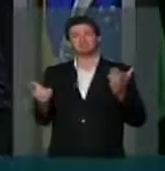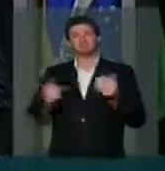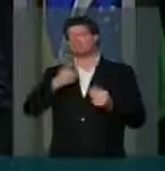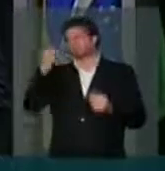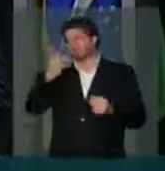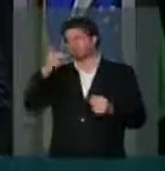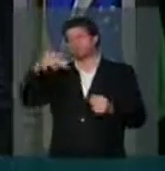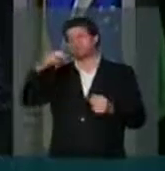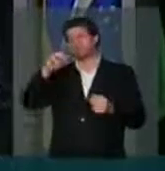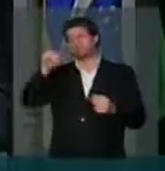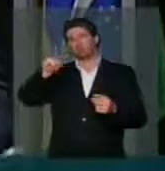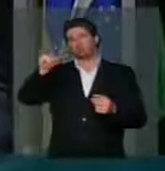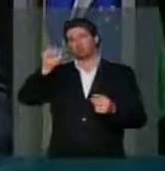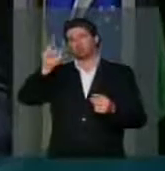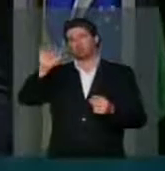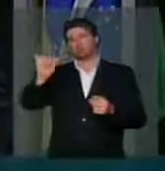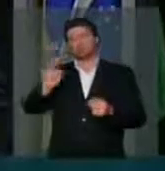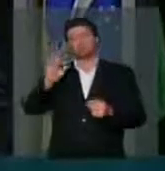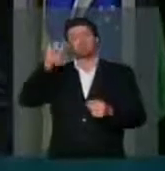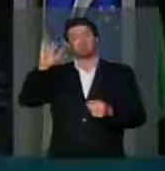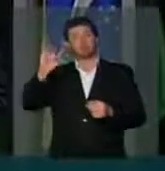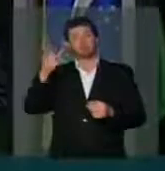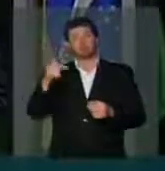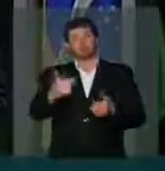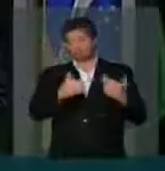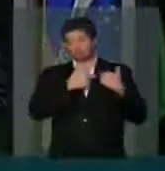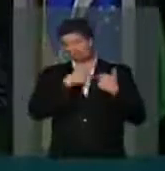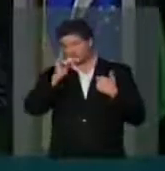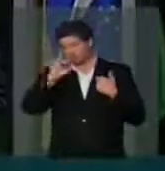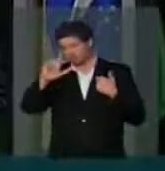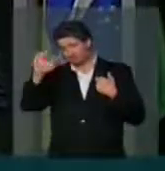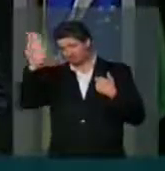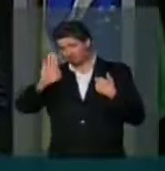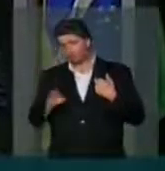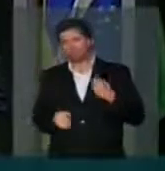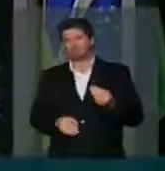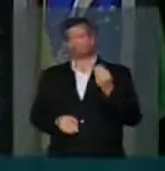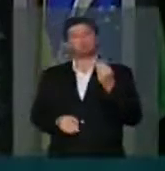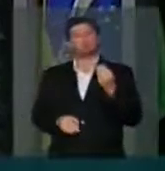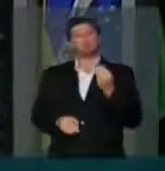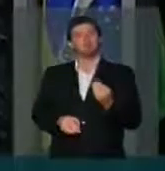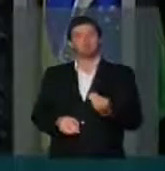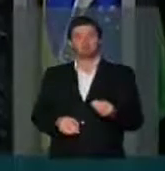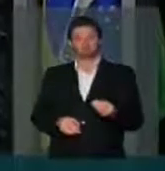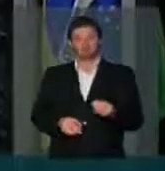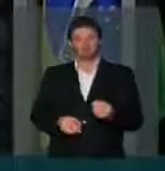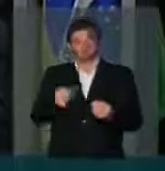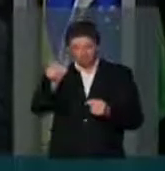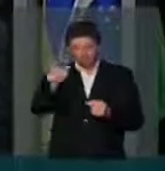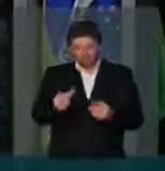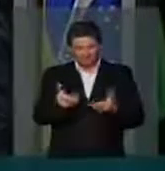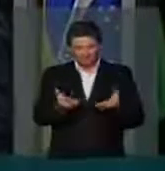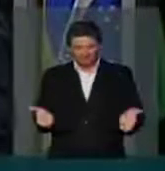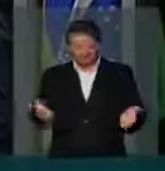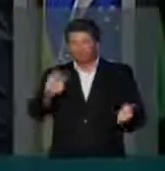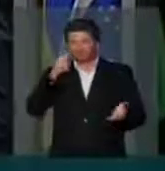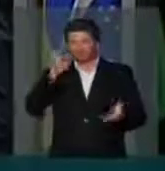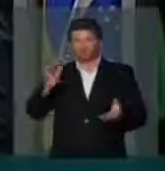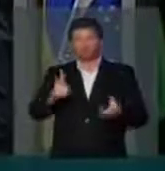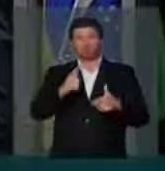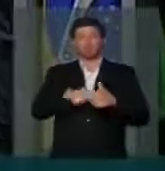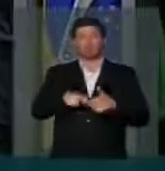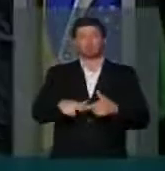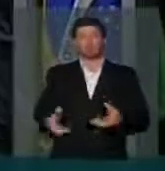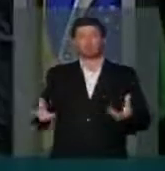deputado Moza, imagina se não tivesse responsabilidade fiscal nesse país. Do jeito que está, nós estamos vendo tantas